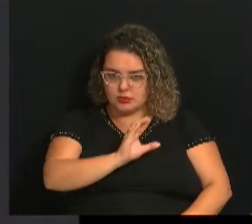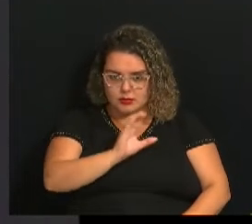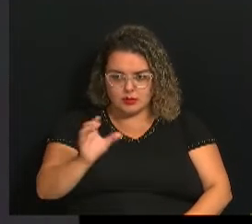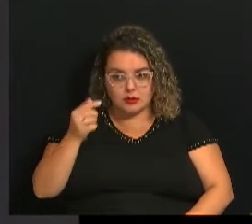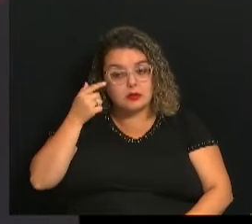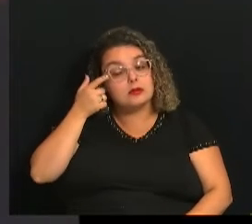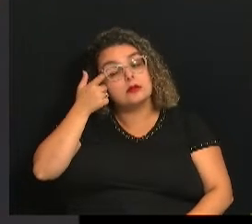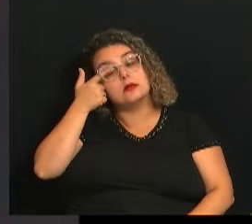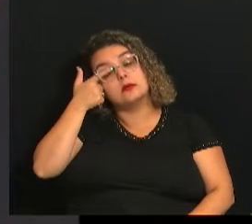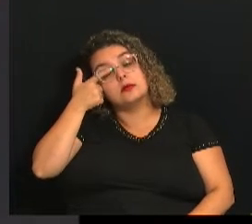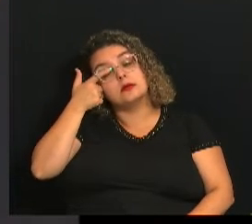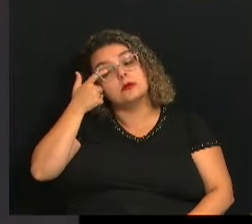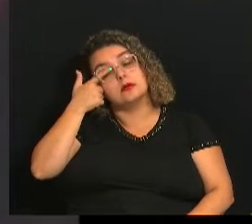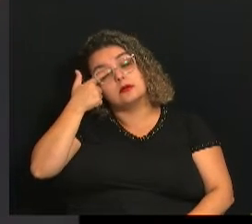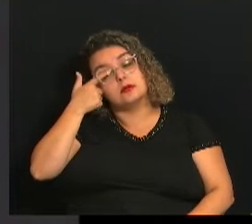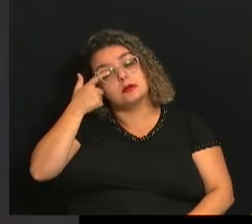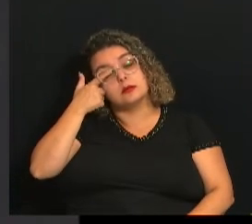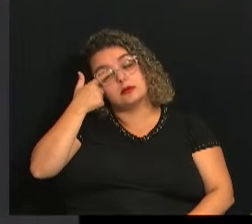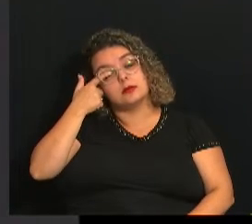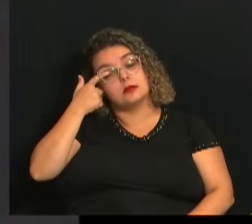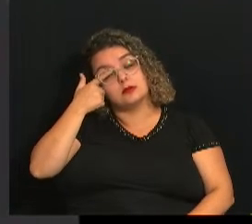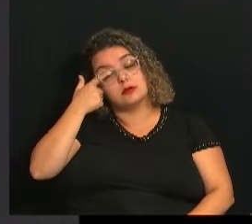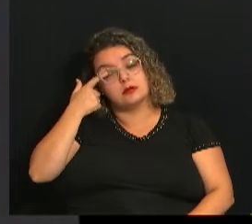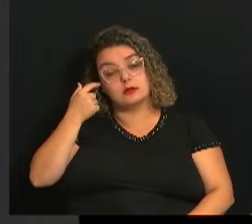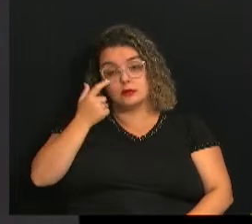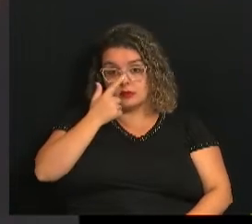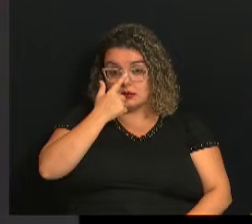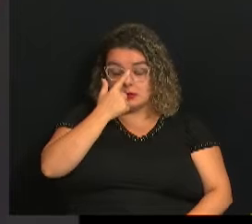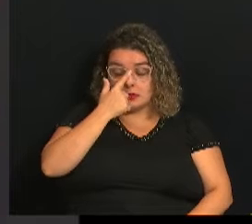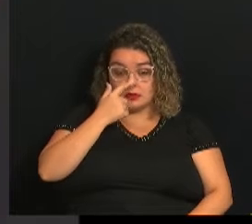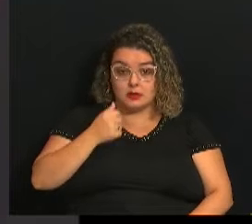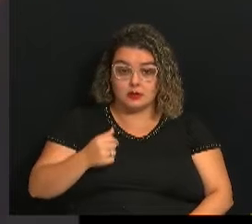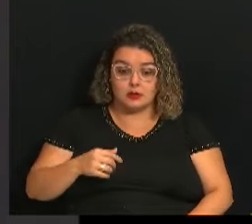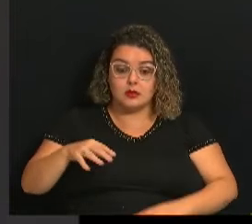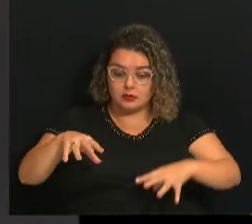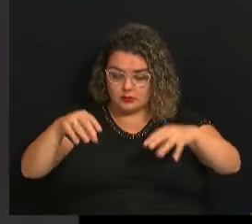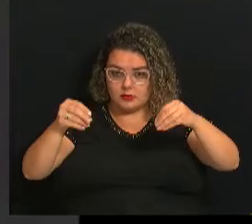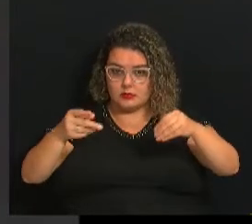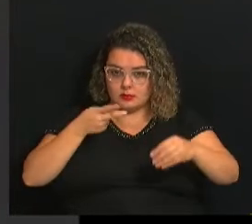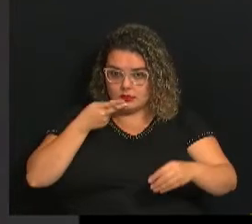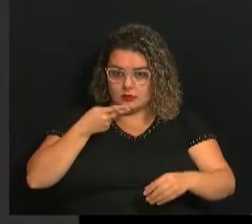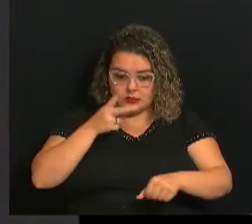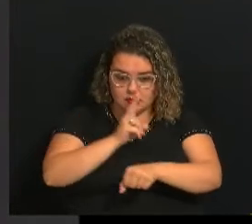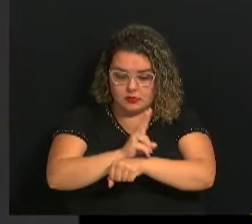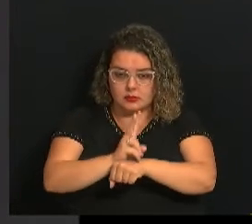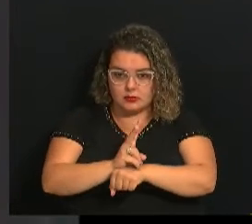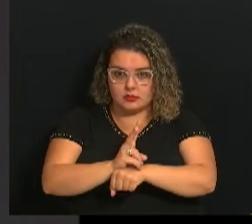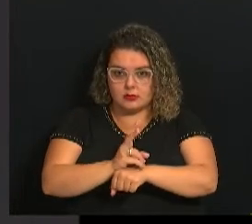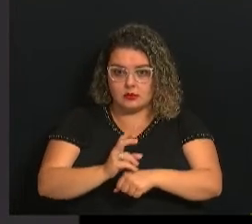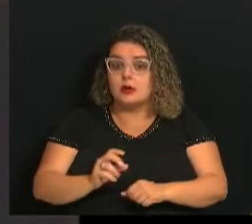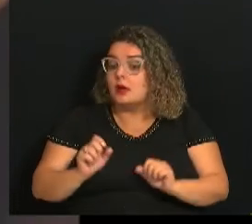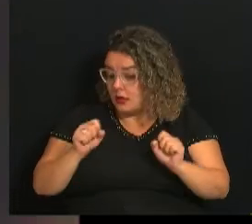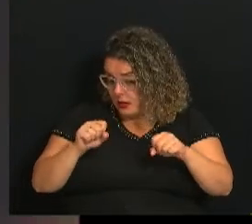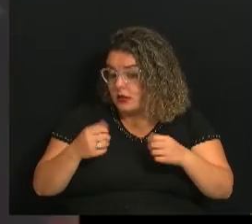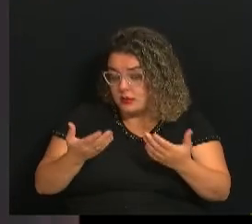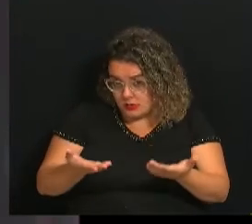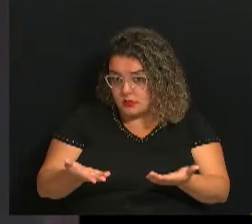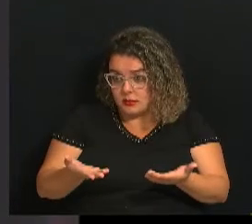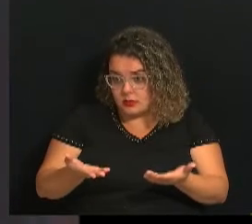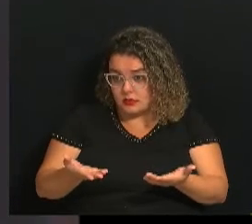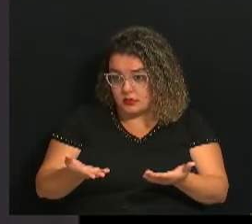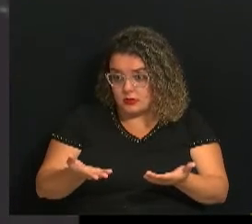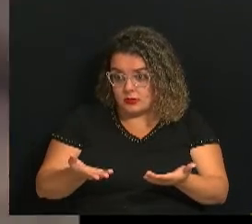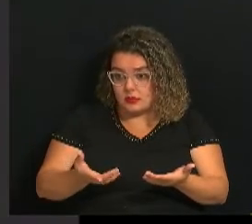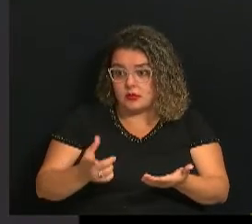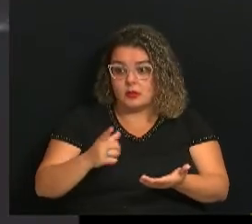É possível dizer que a catedral não está preservada? Não, ela está. Inclusive, teve